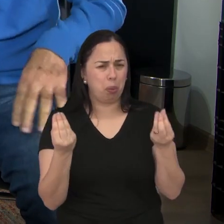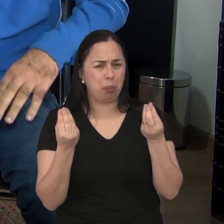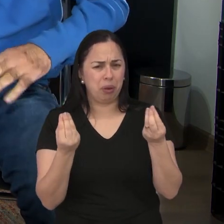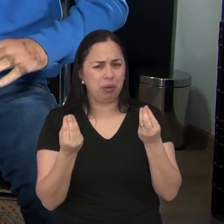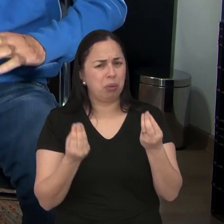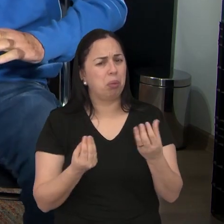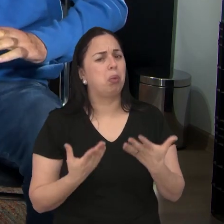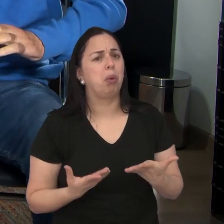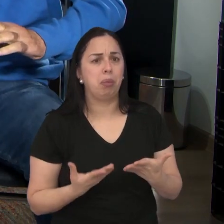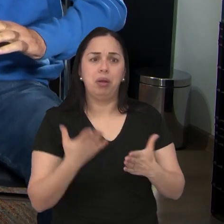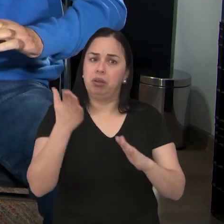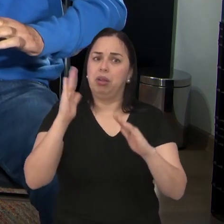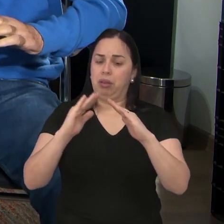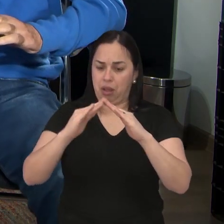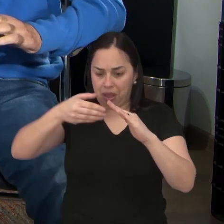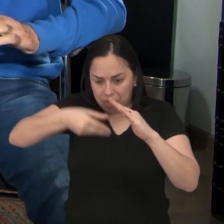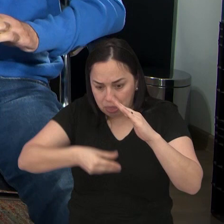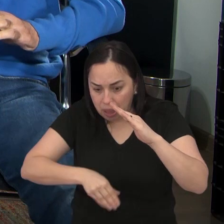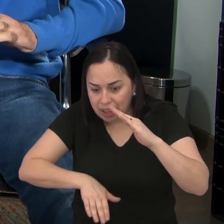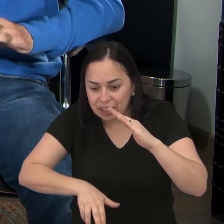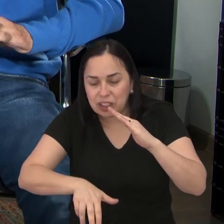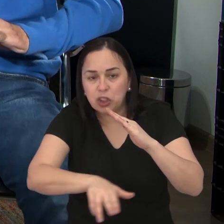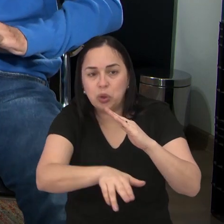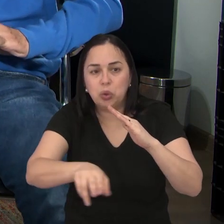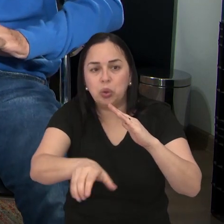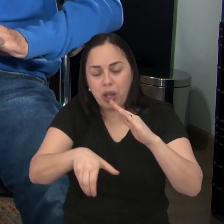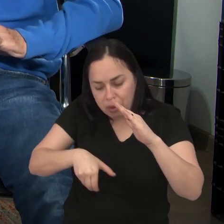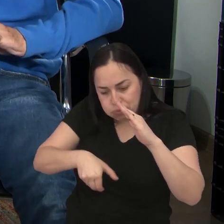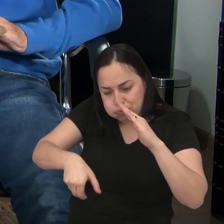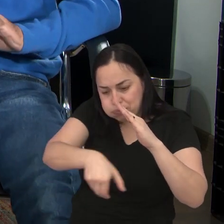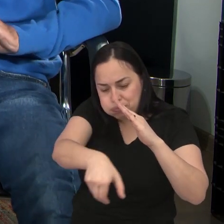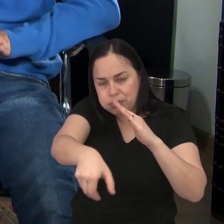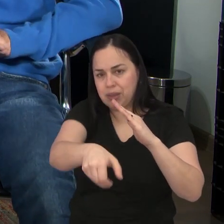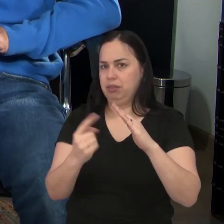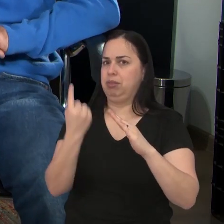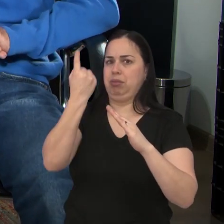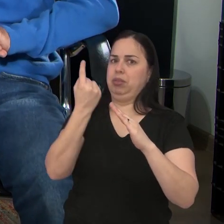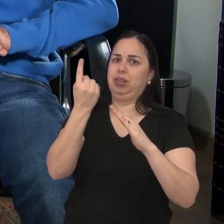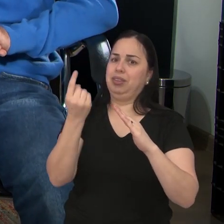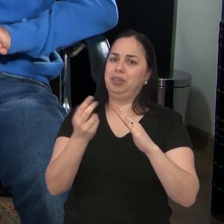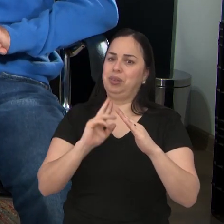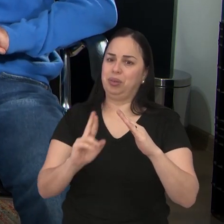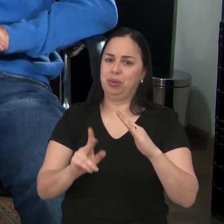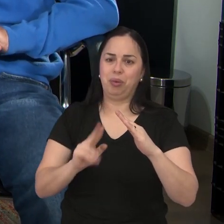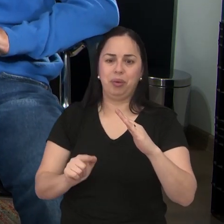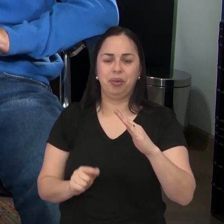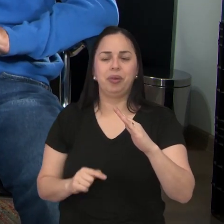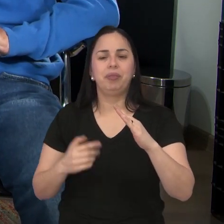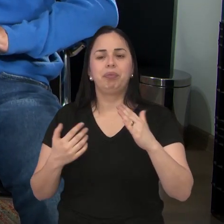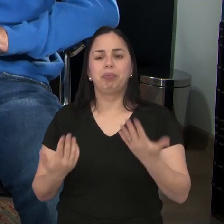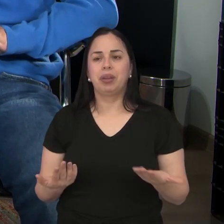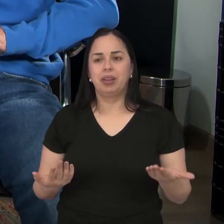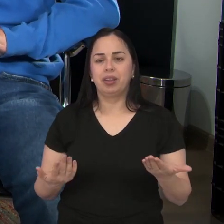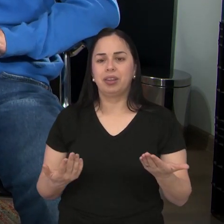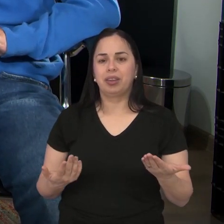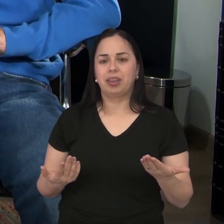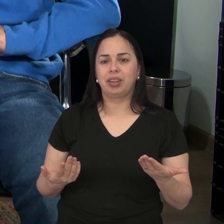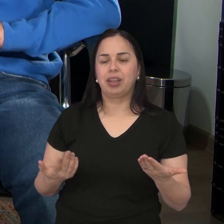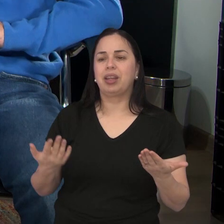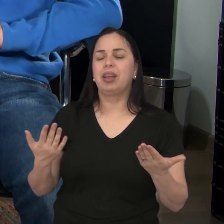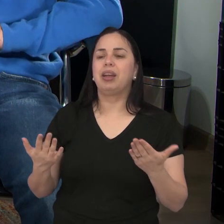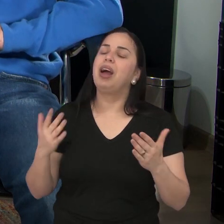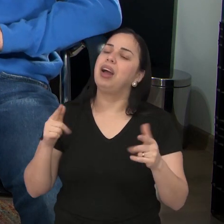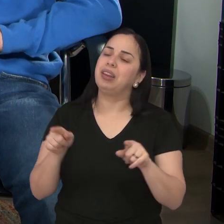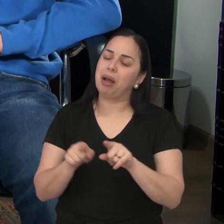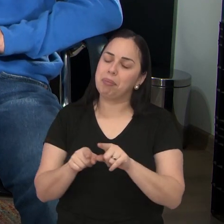né? Como túnel assim? É debaixo da terra, né? Exatamente, né? Então, aí é o túnel dos portais que falam hoje, né,